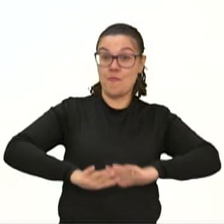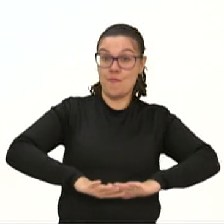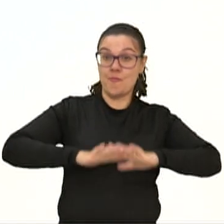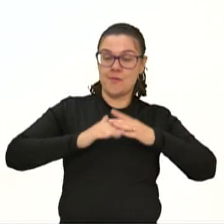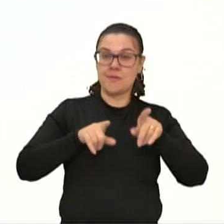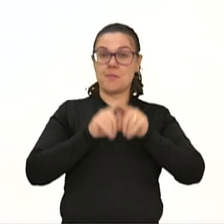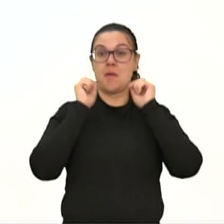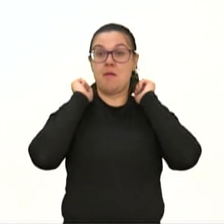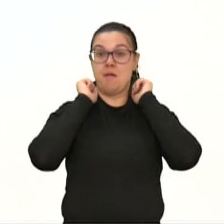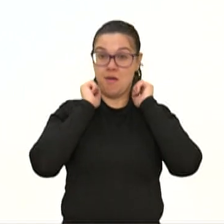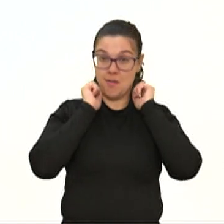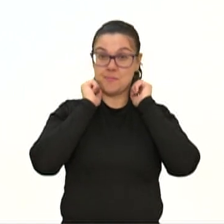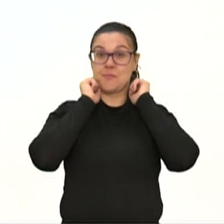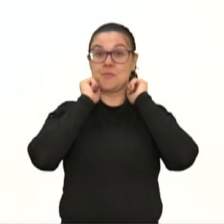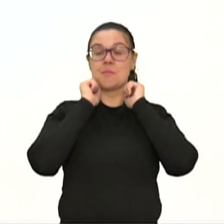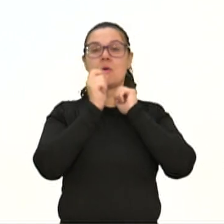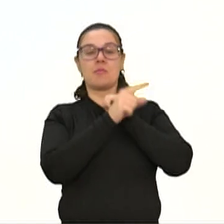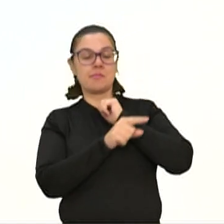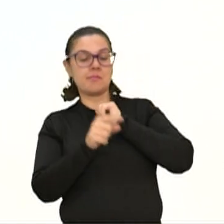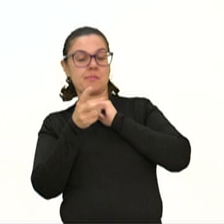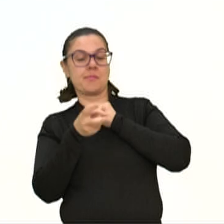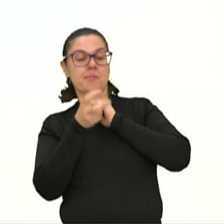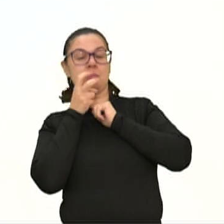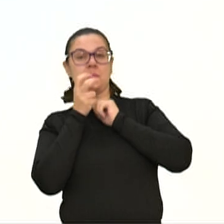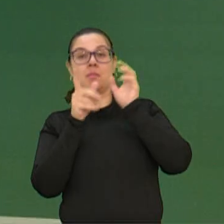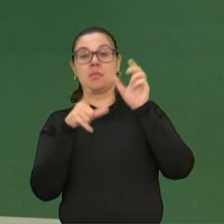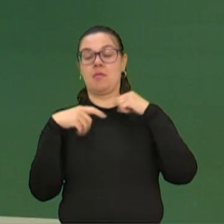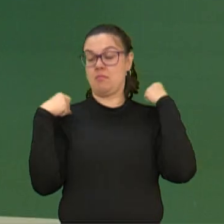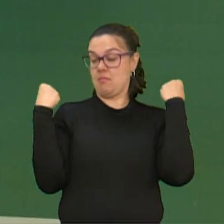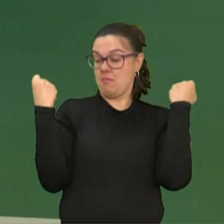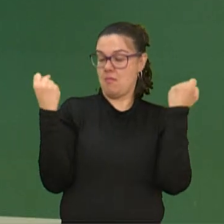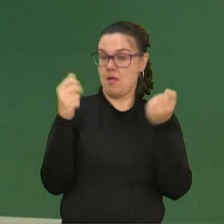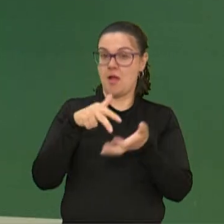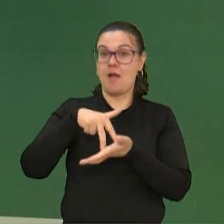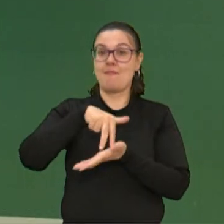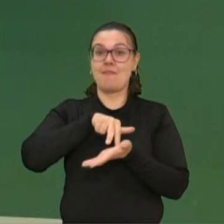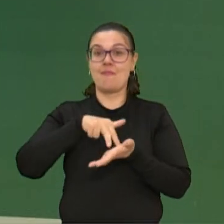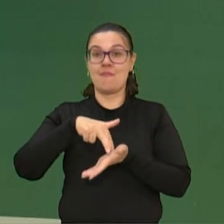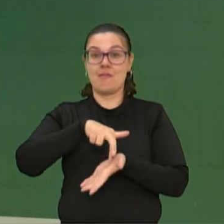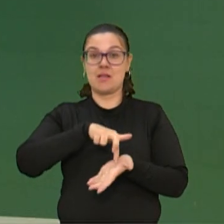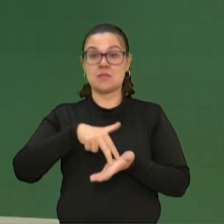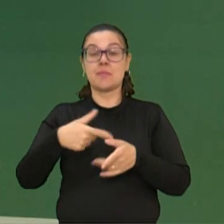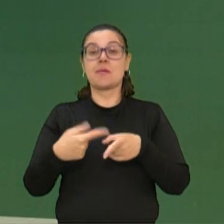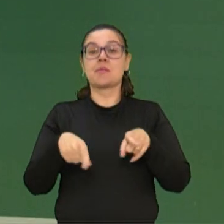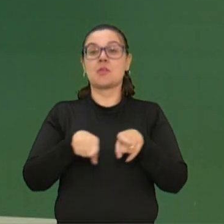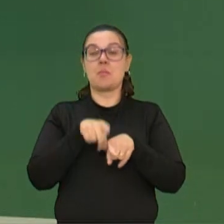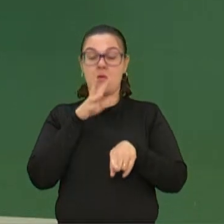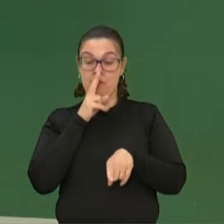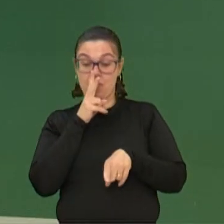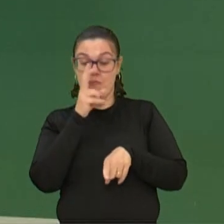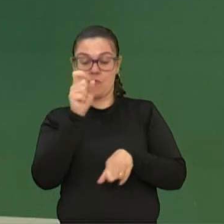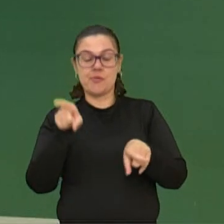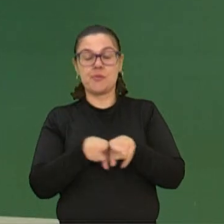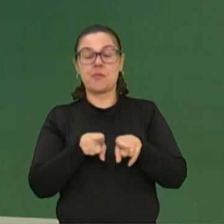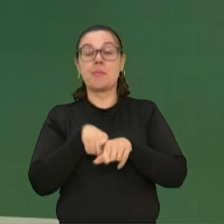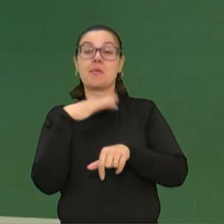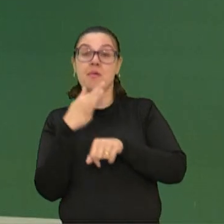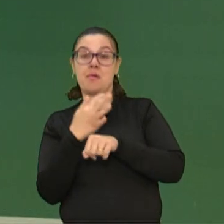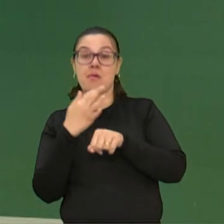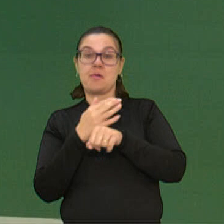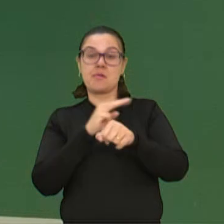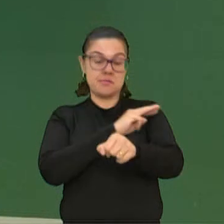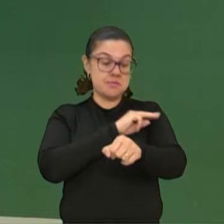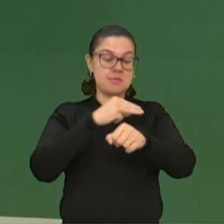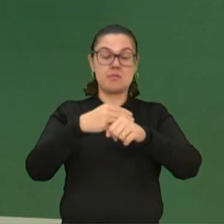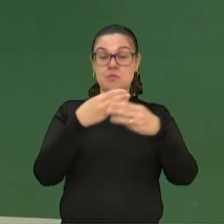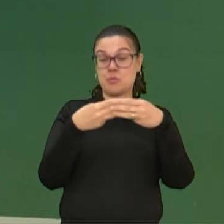e abdominais, que é possível perceber a flexibilidade, a força e a resistência muscular.